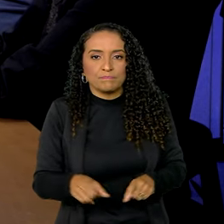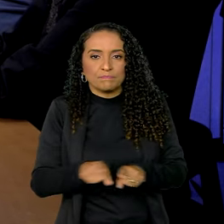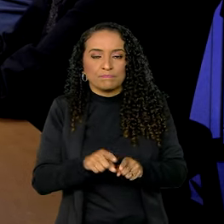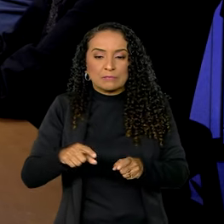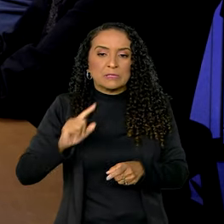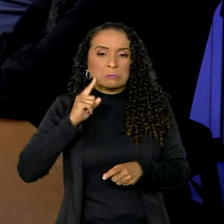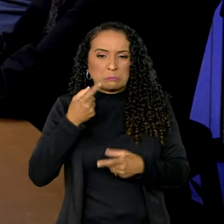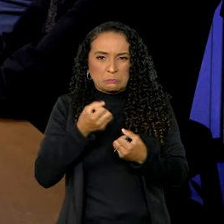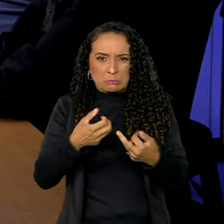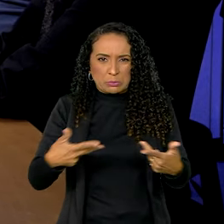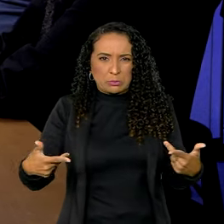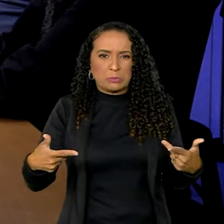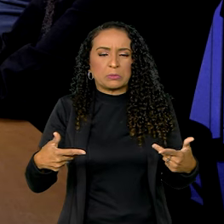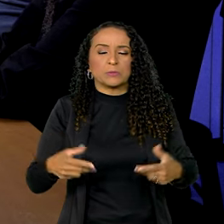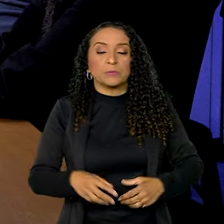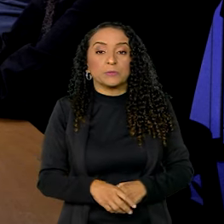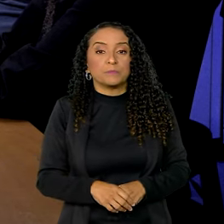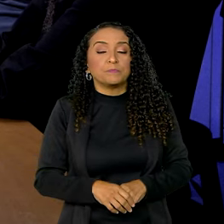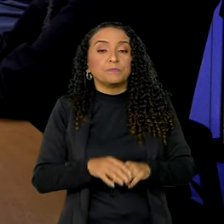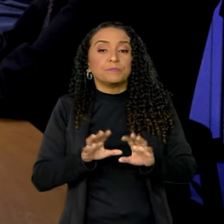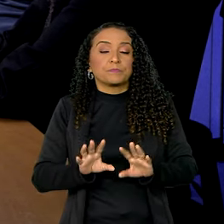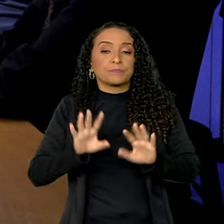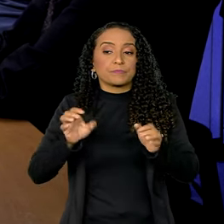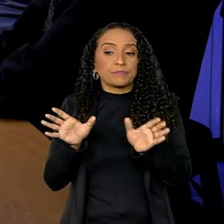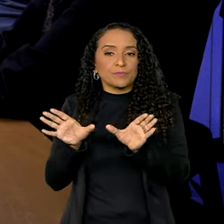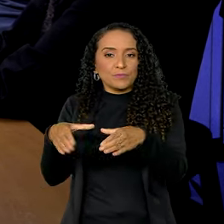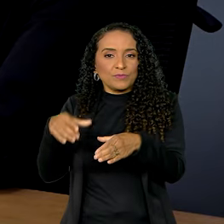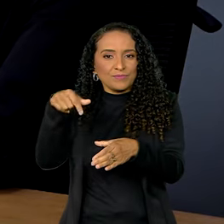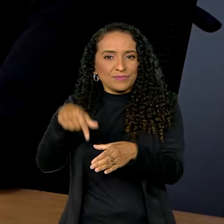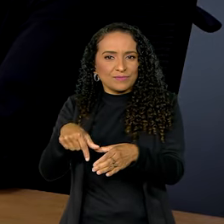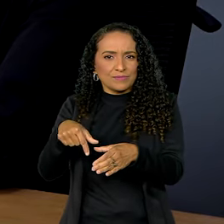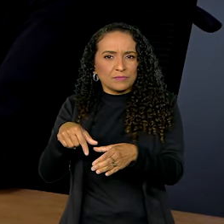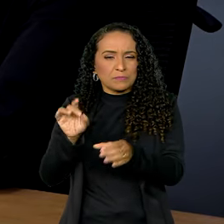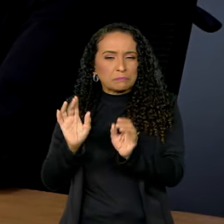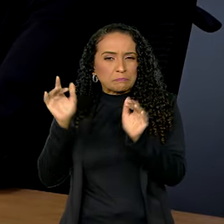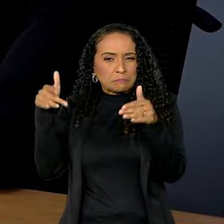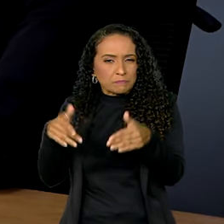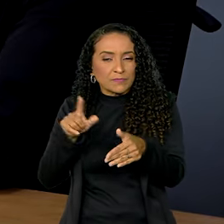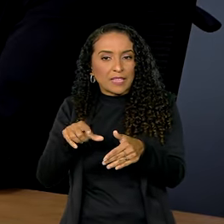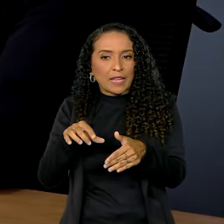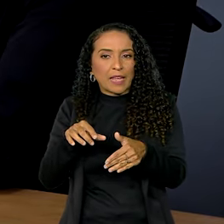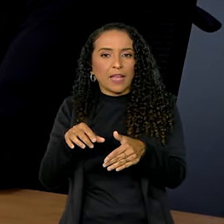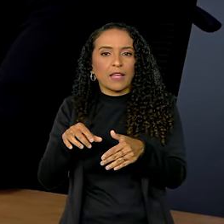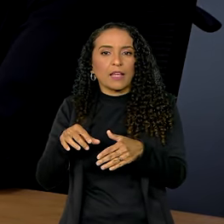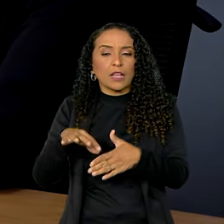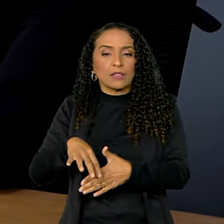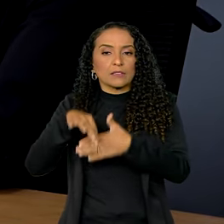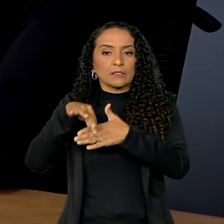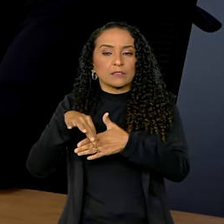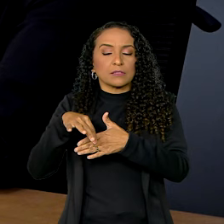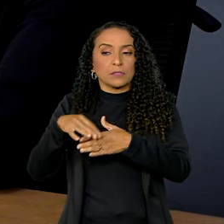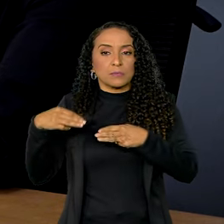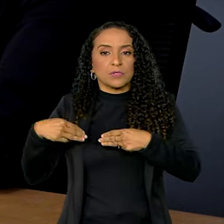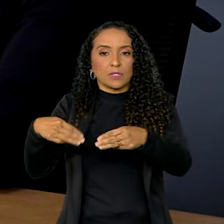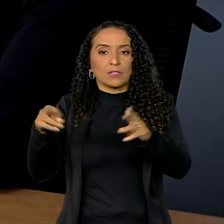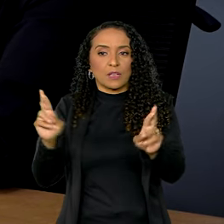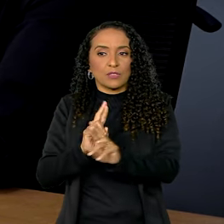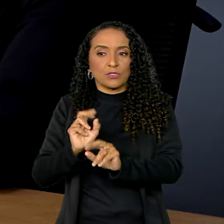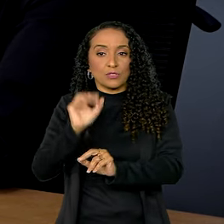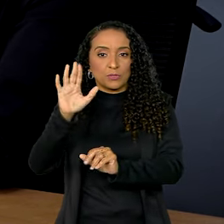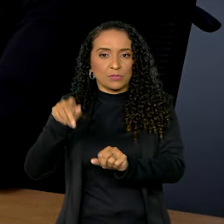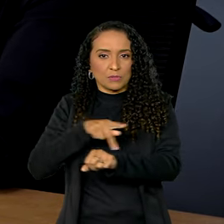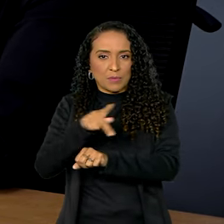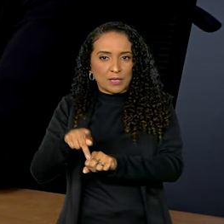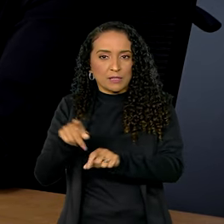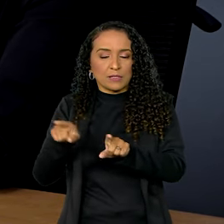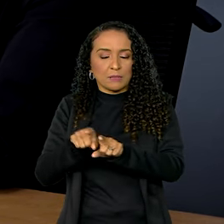dos resíduos né E no caso desse grupo específico que é conduzido pelo Ministério das relações exteriores e pelo Ministério do